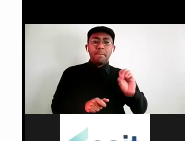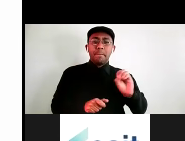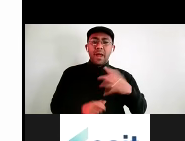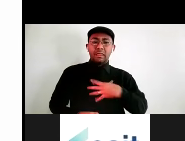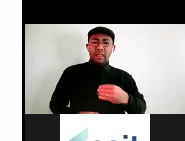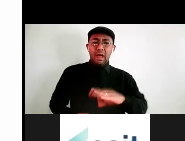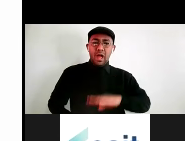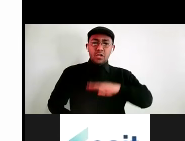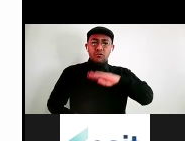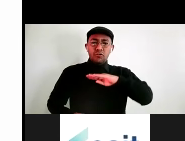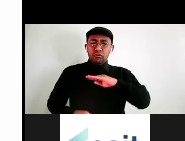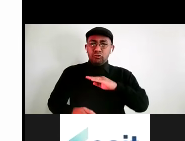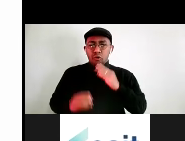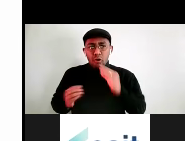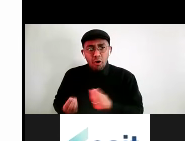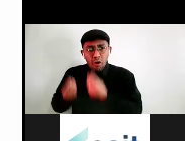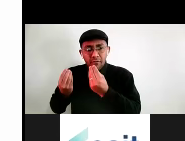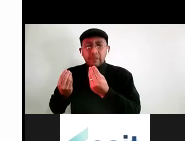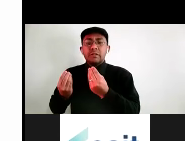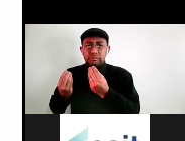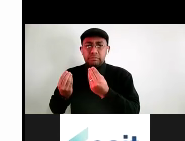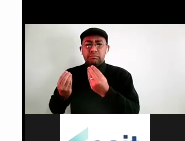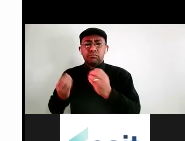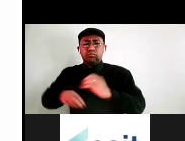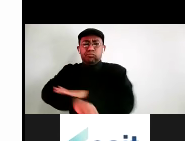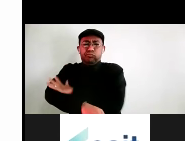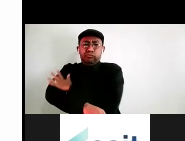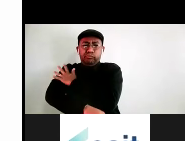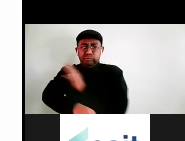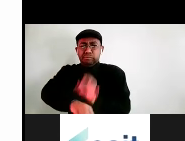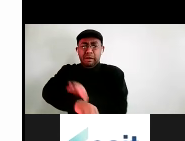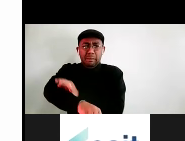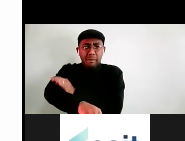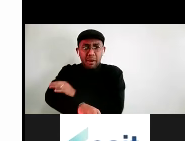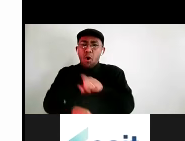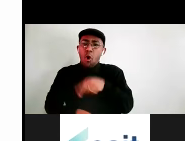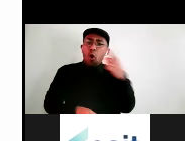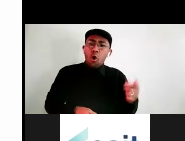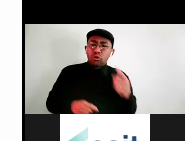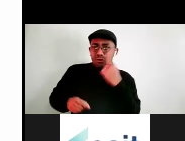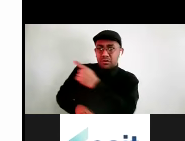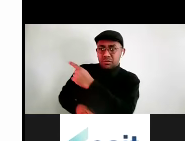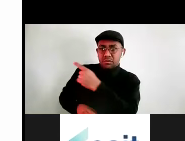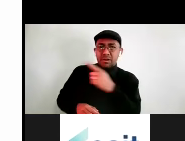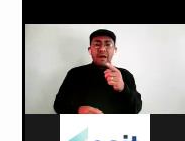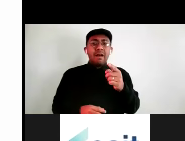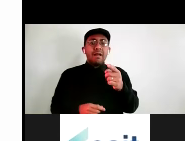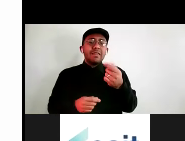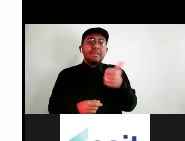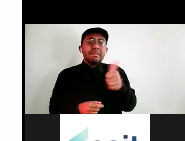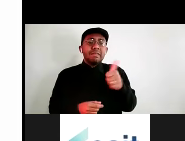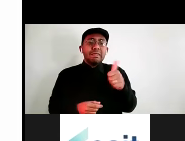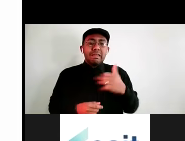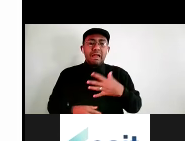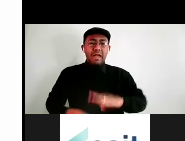informados em menores de 10 anos. E esta cifra, no seguinte fechamento de 7